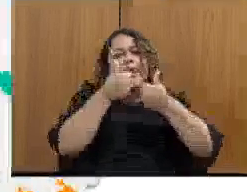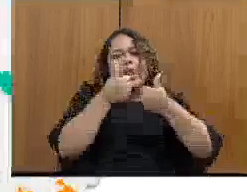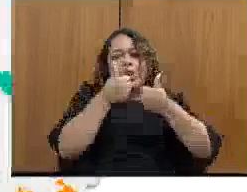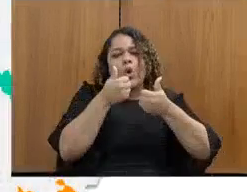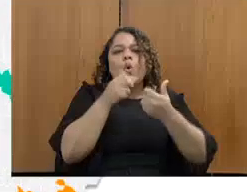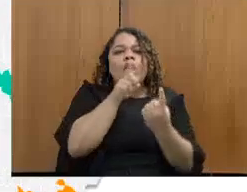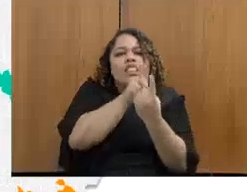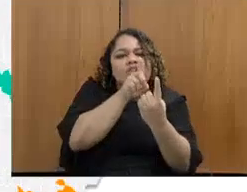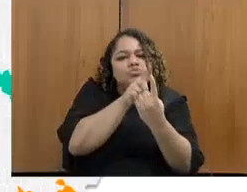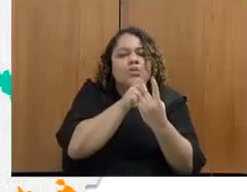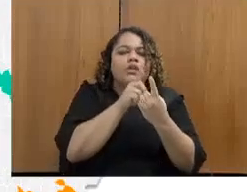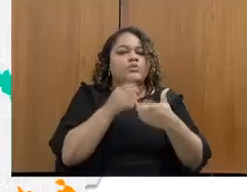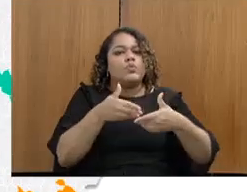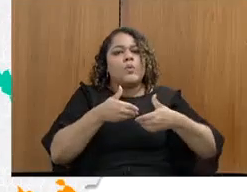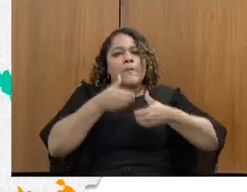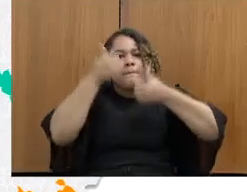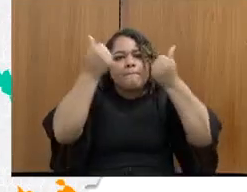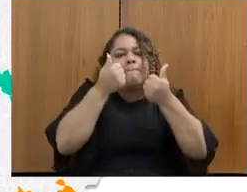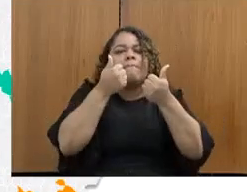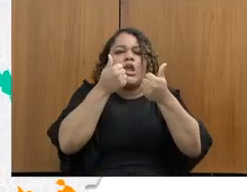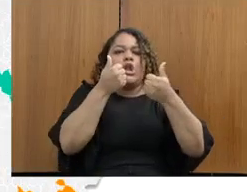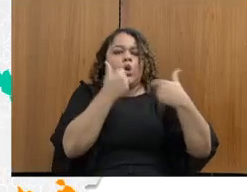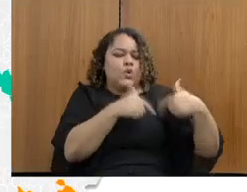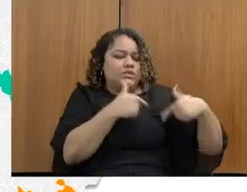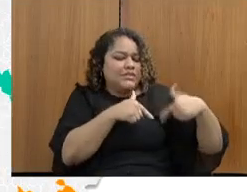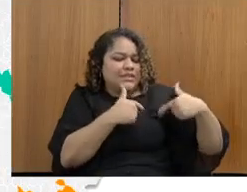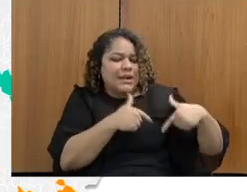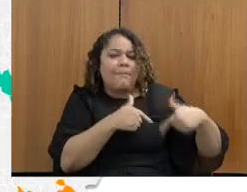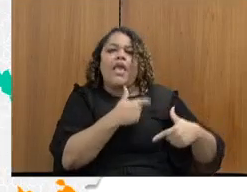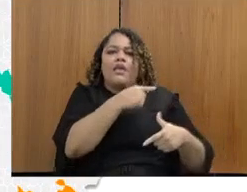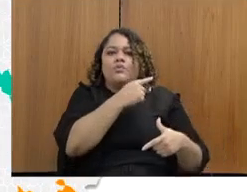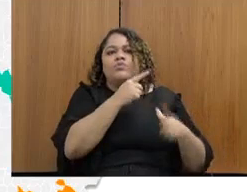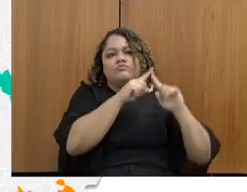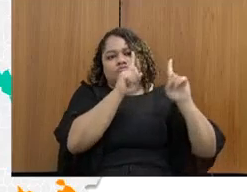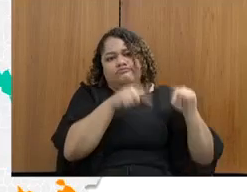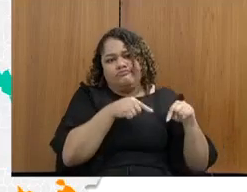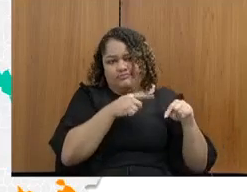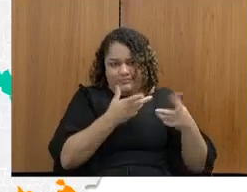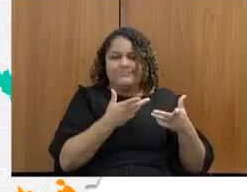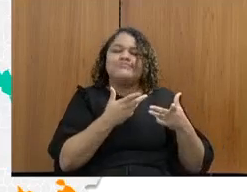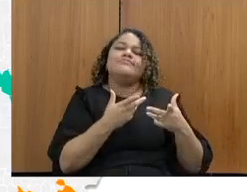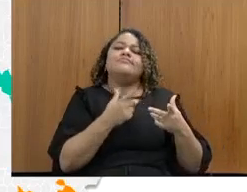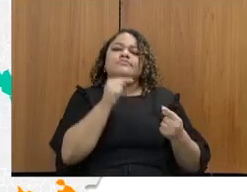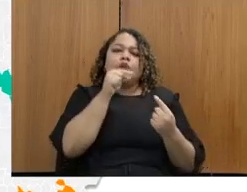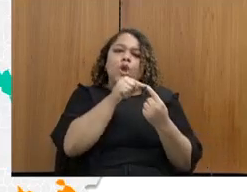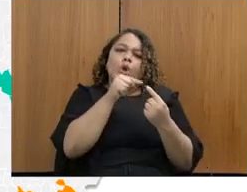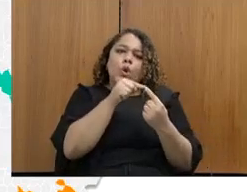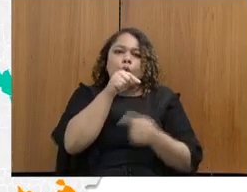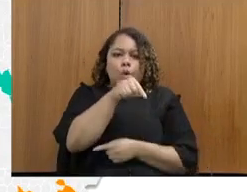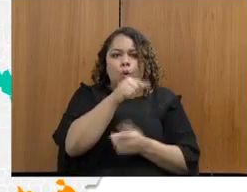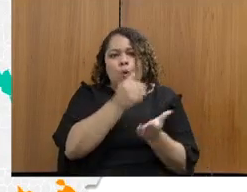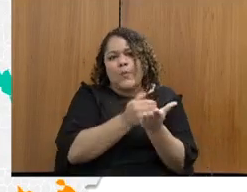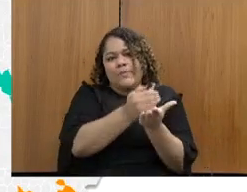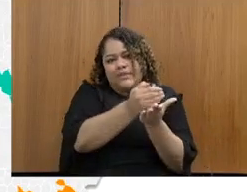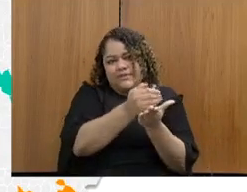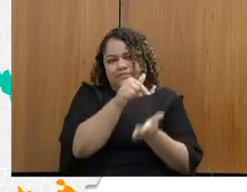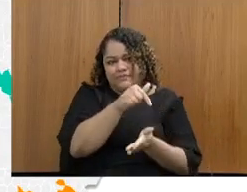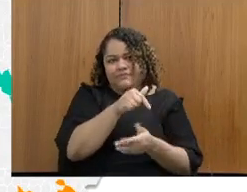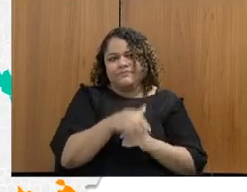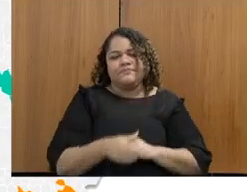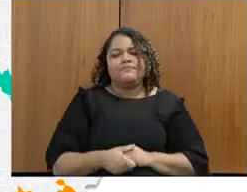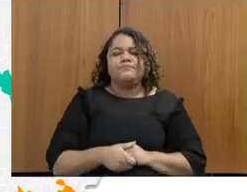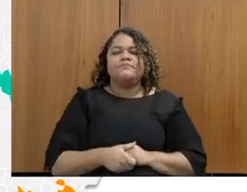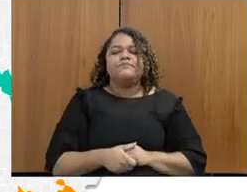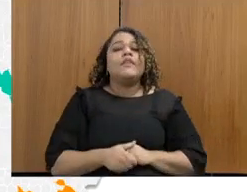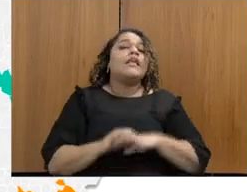melhores condições de trabalho aos nossos servidores envolvidos nessa iniciativa é então